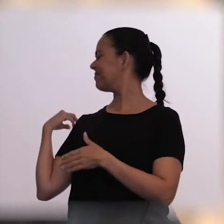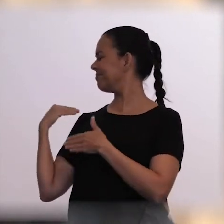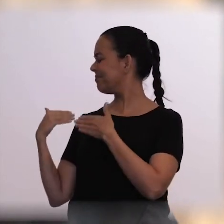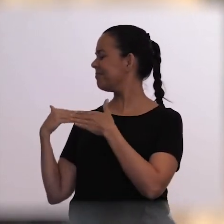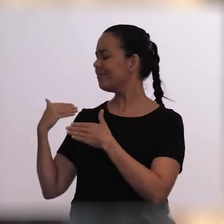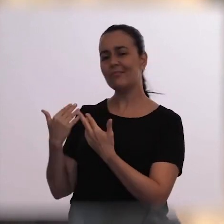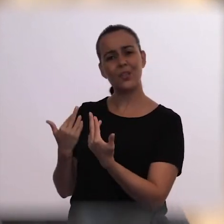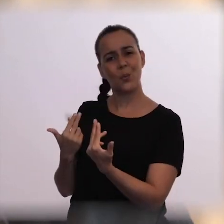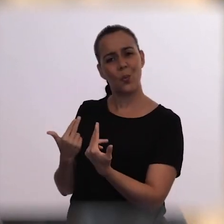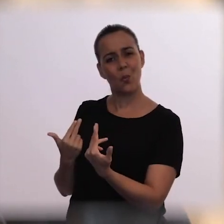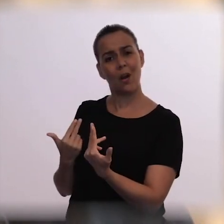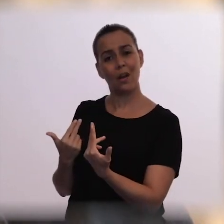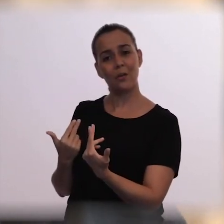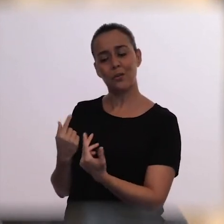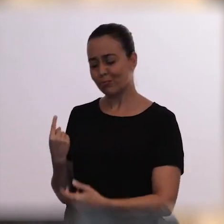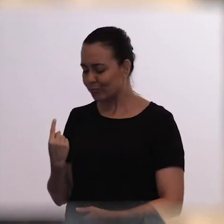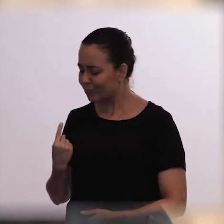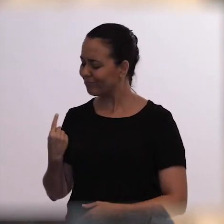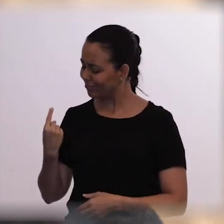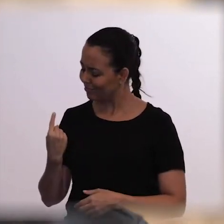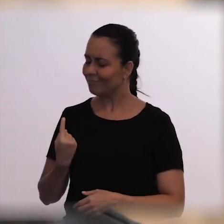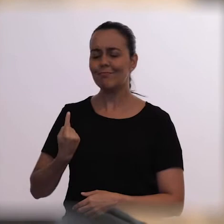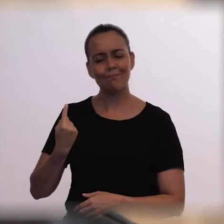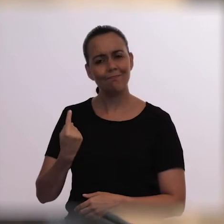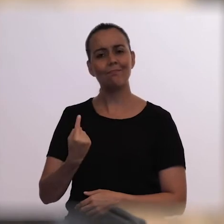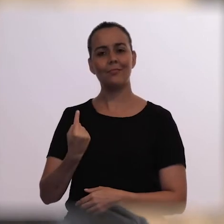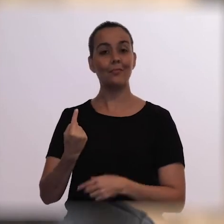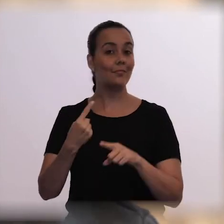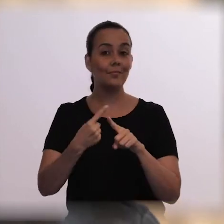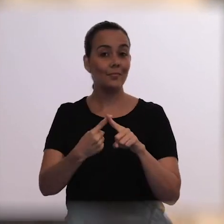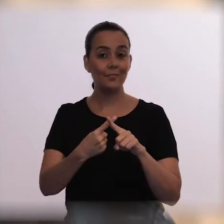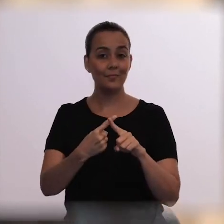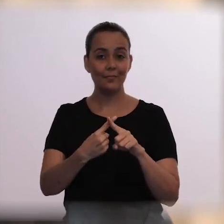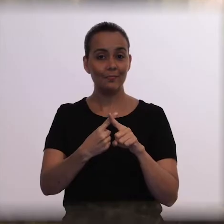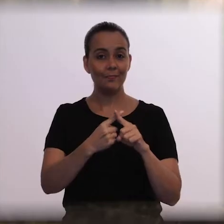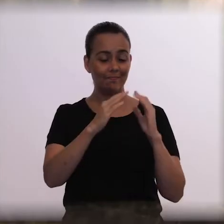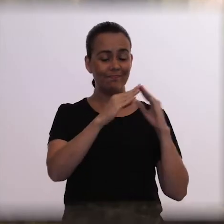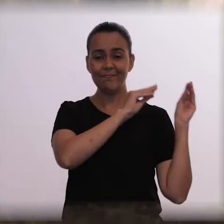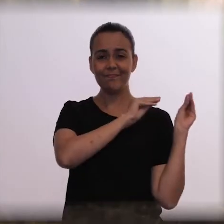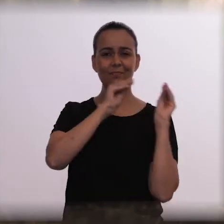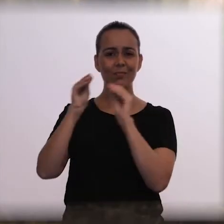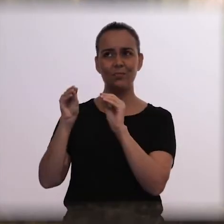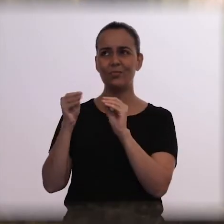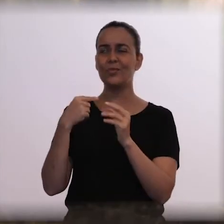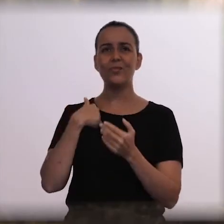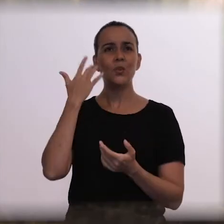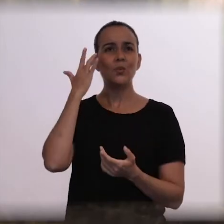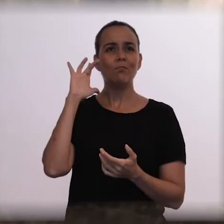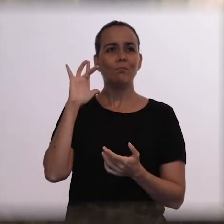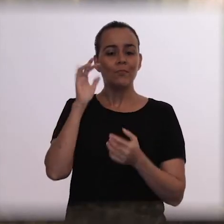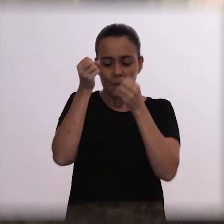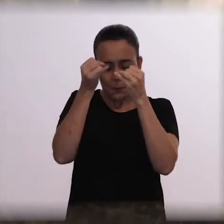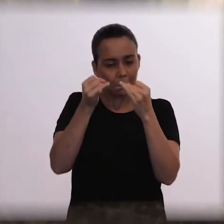adolescência, né? Nesse hábito de se mudar com frequência, né? Eu não consigo definir como